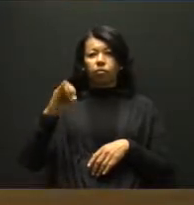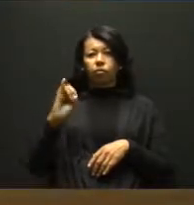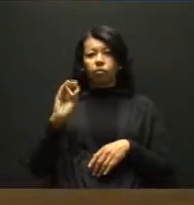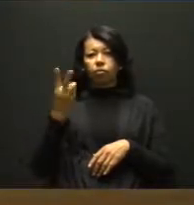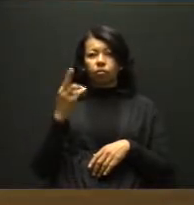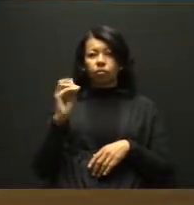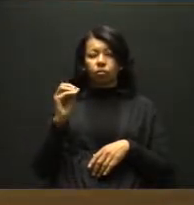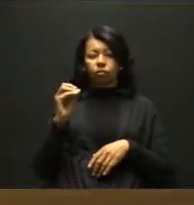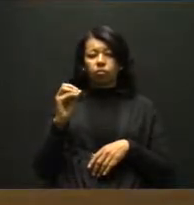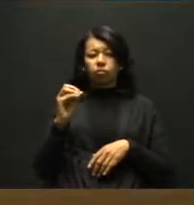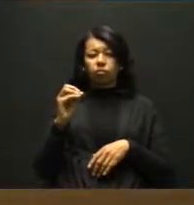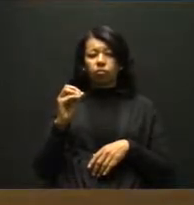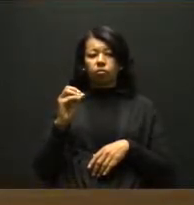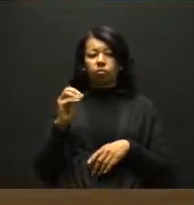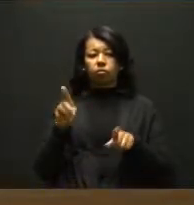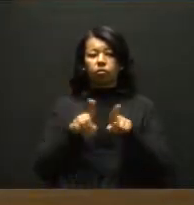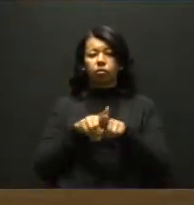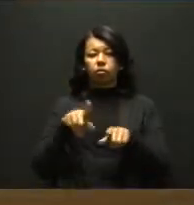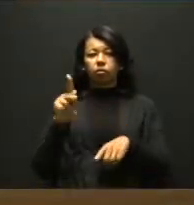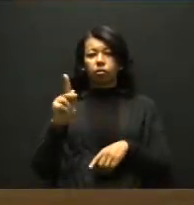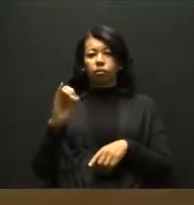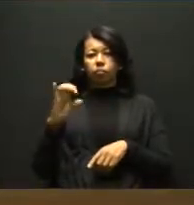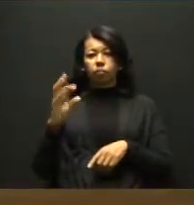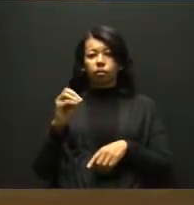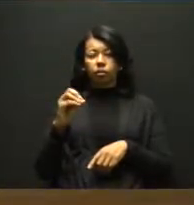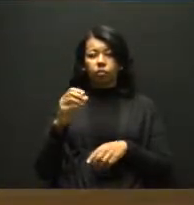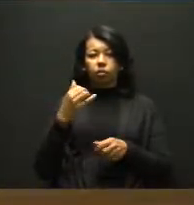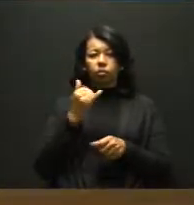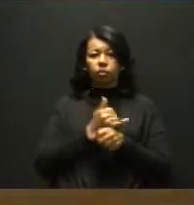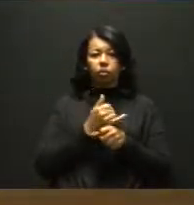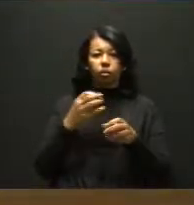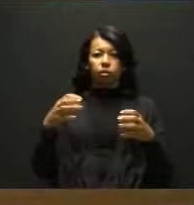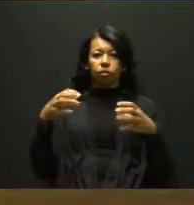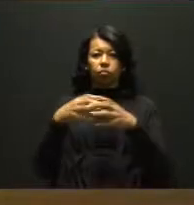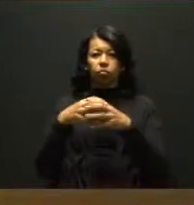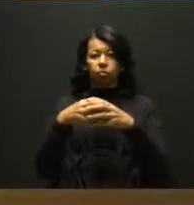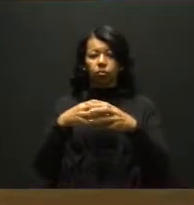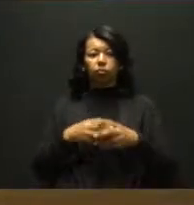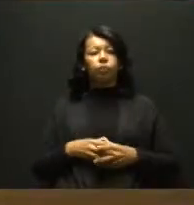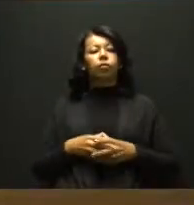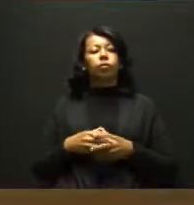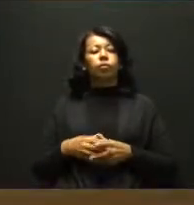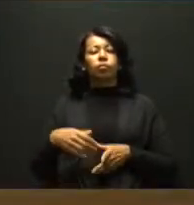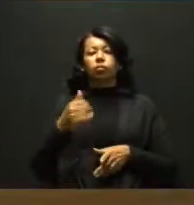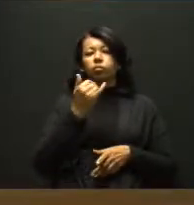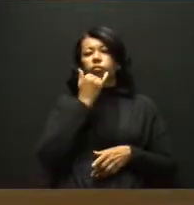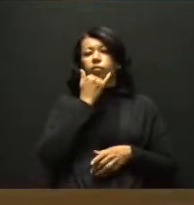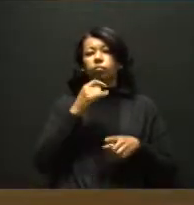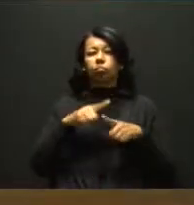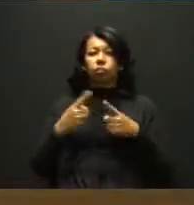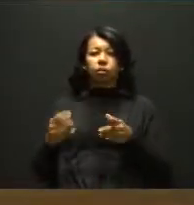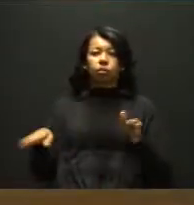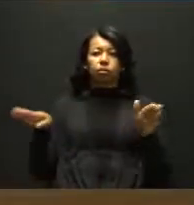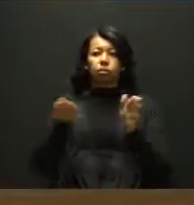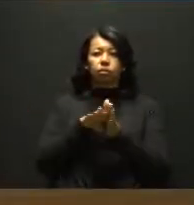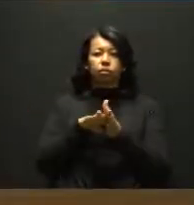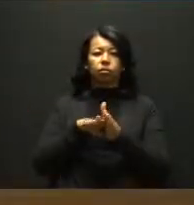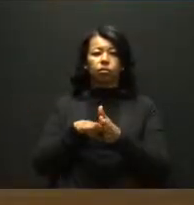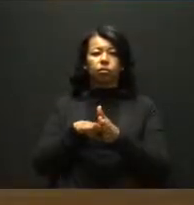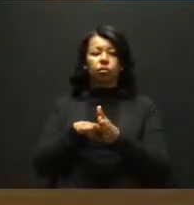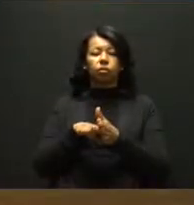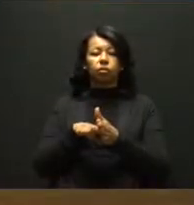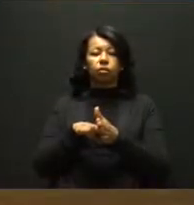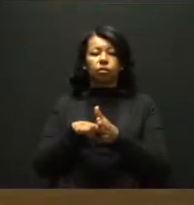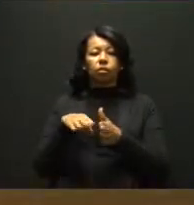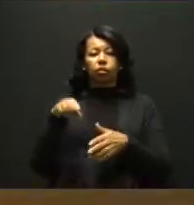subiu a sua excelência que é o líder da bancada do psdb me desculpe mas que a gente já o vereador nesse decisão da águ e